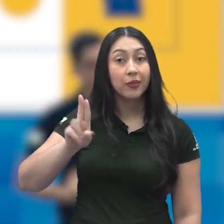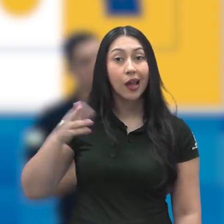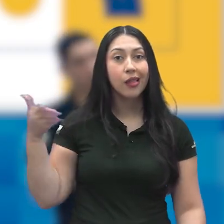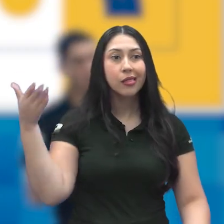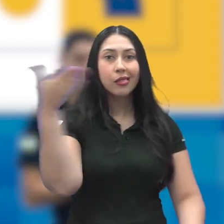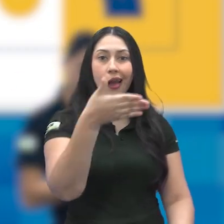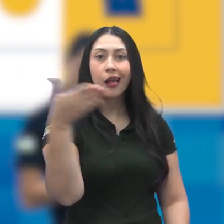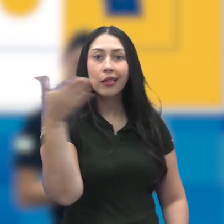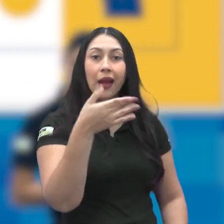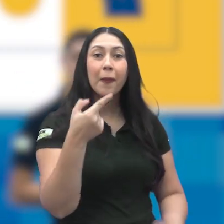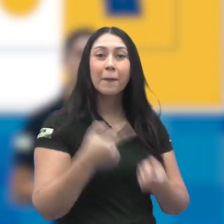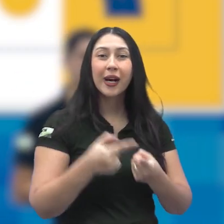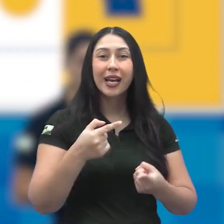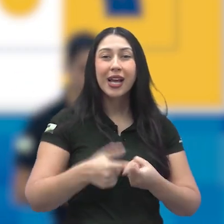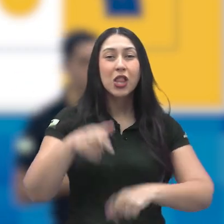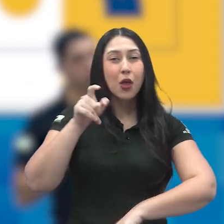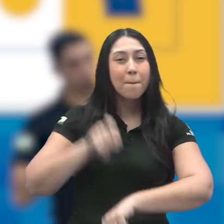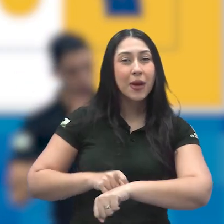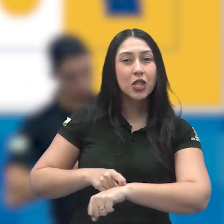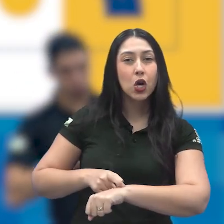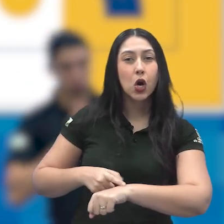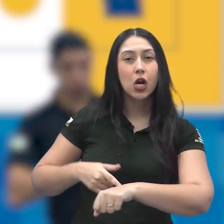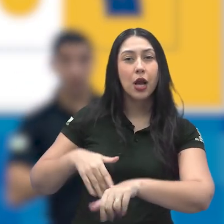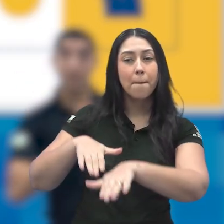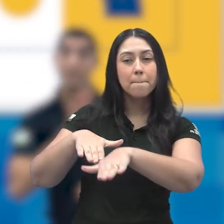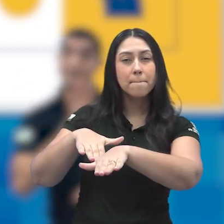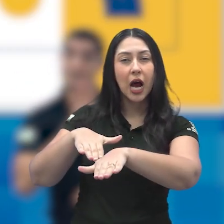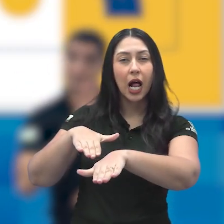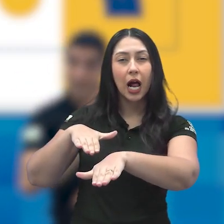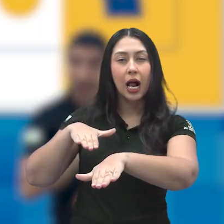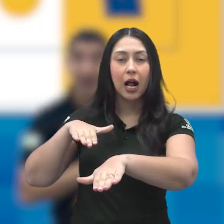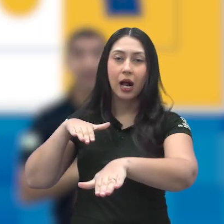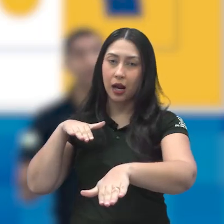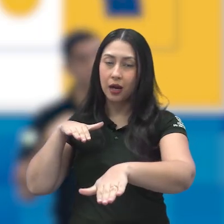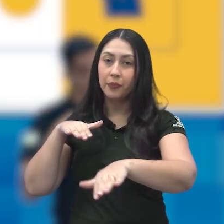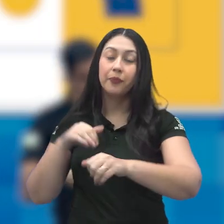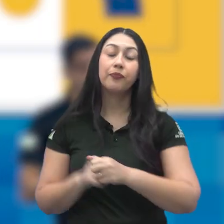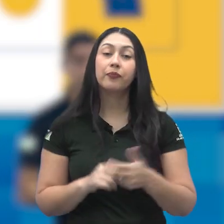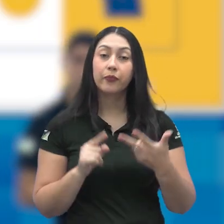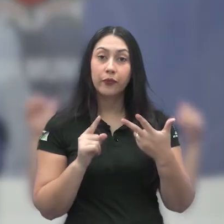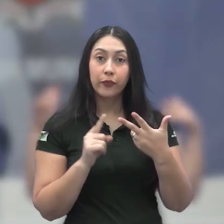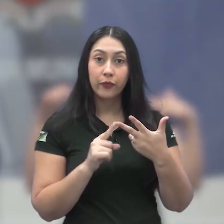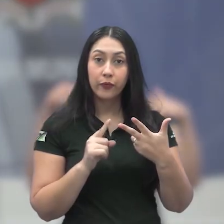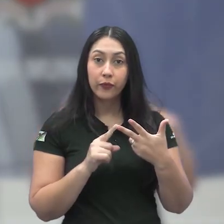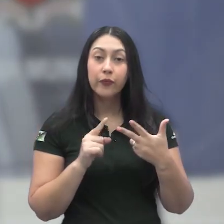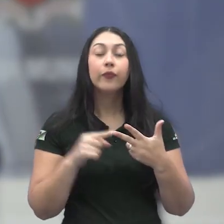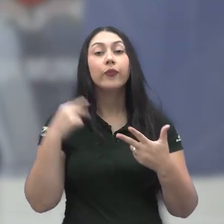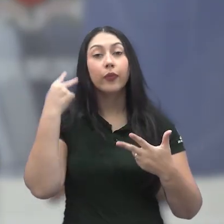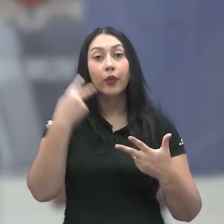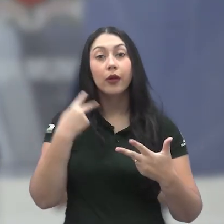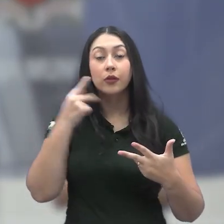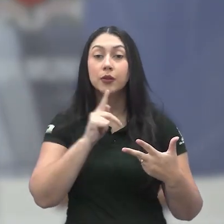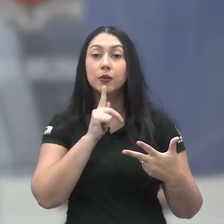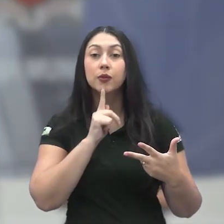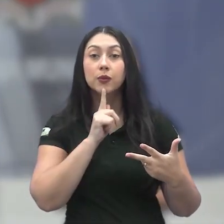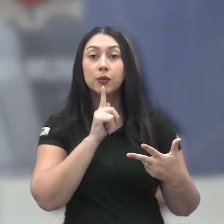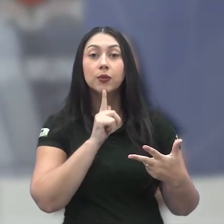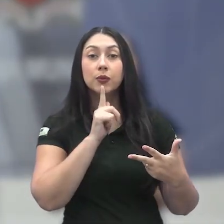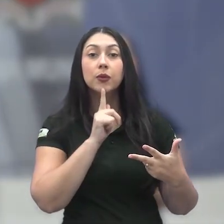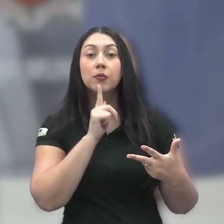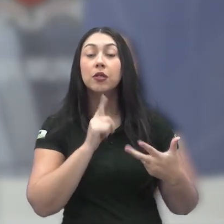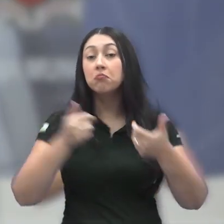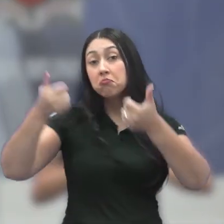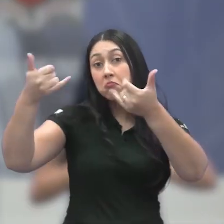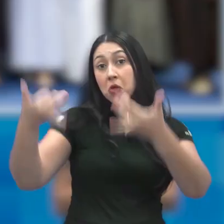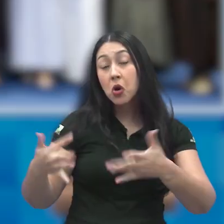vereador, em situações de bloqueio de vias, os moradores ficam travados. Outro parlamentar, o vereador